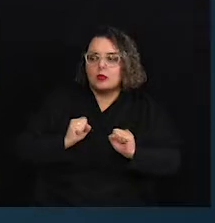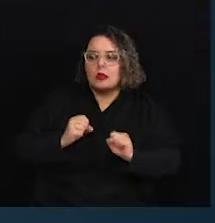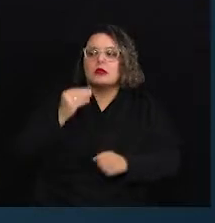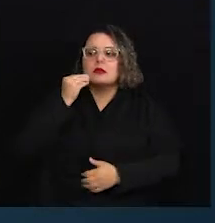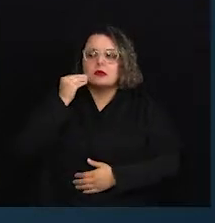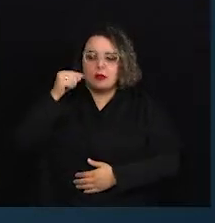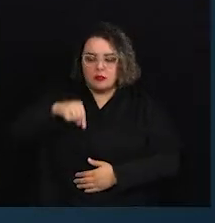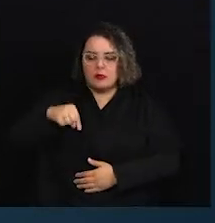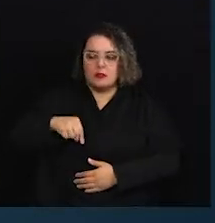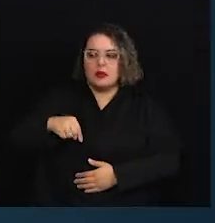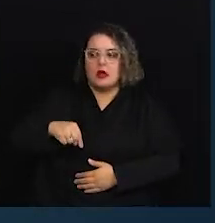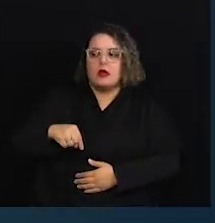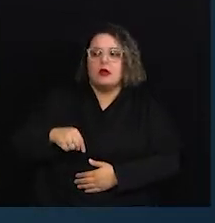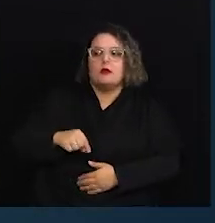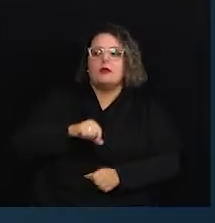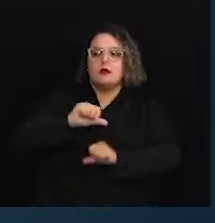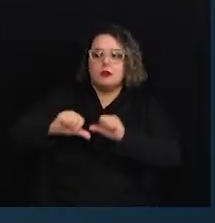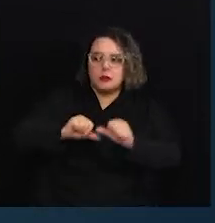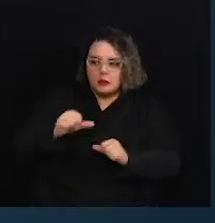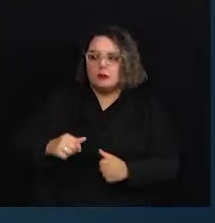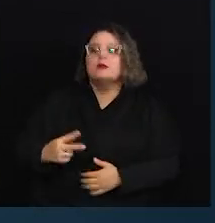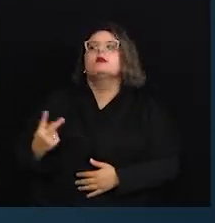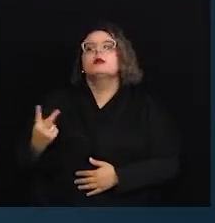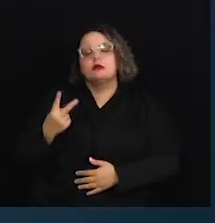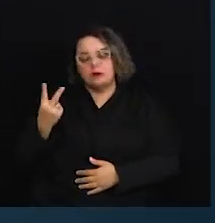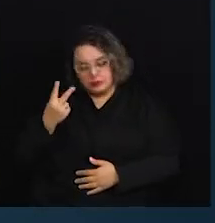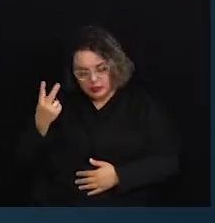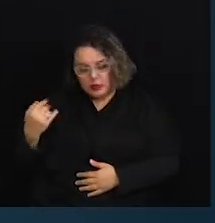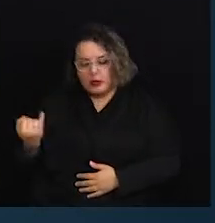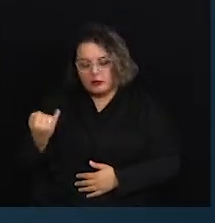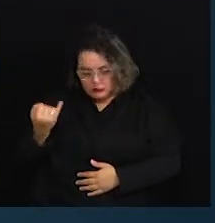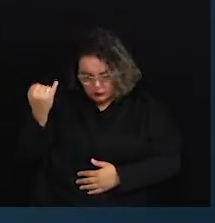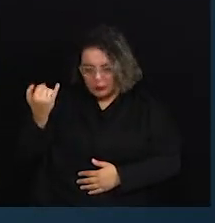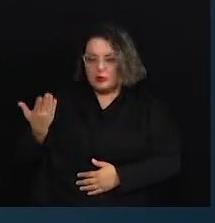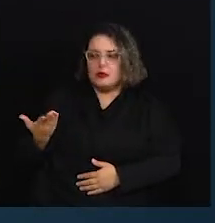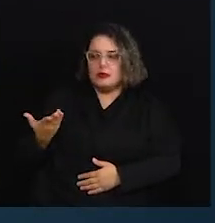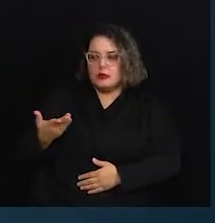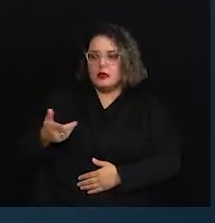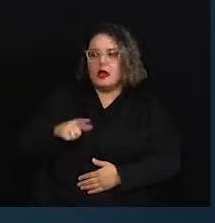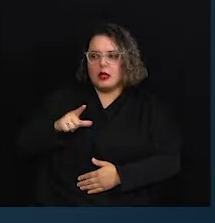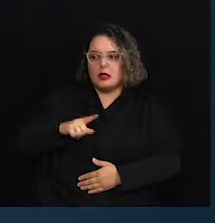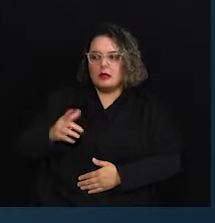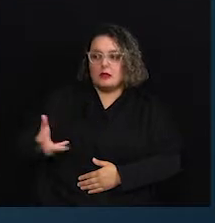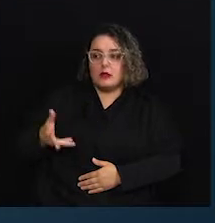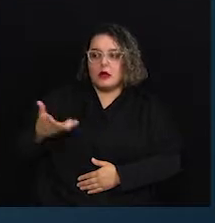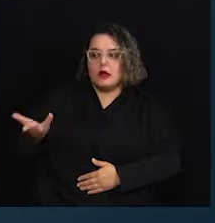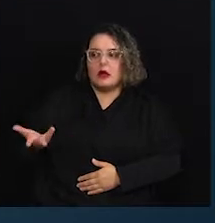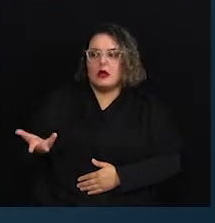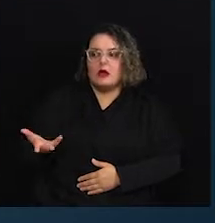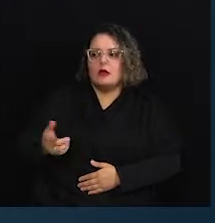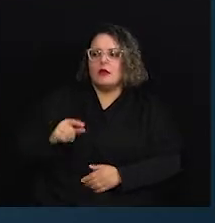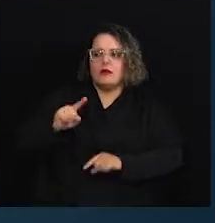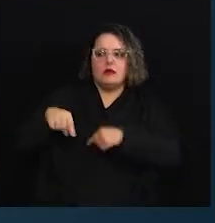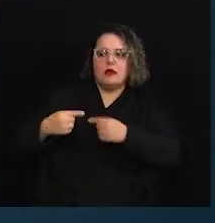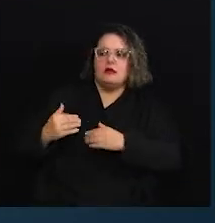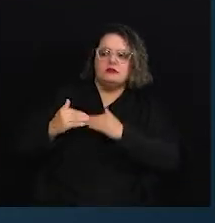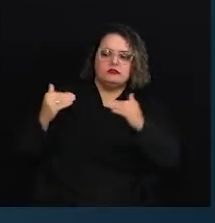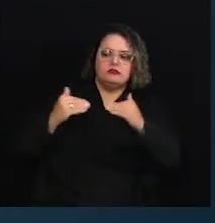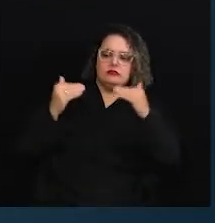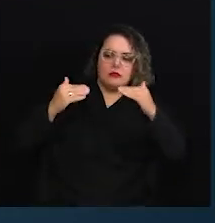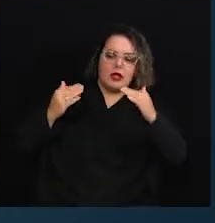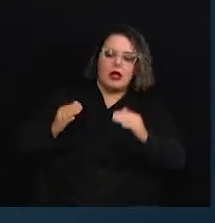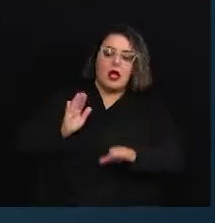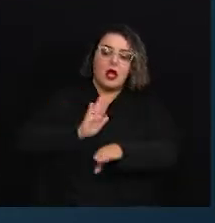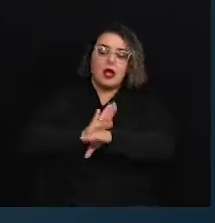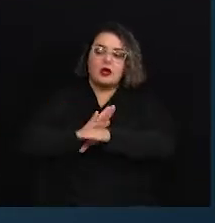e tentar levantar capital aqui para rodadas iniciais, vale a pena. E também tem um monte de aceleradoras aqui famosas, como a Y Combinator, 500